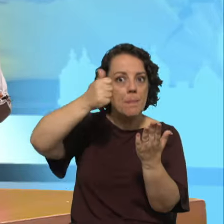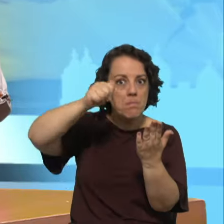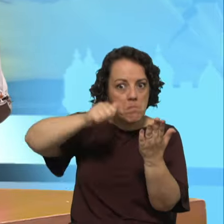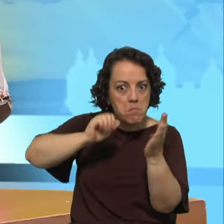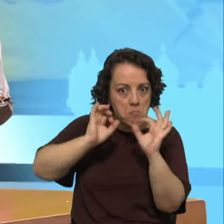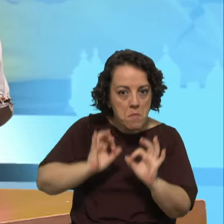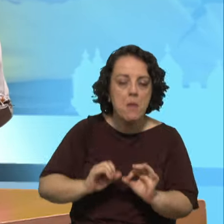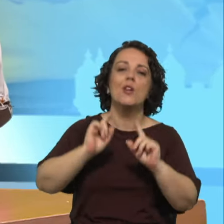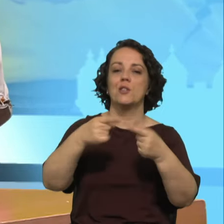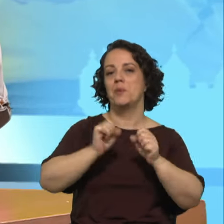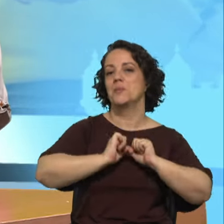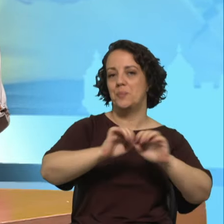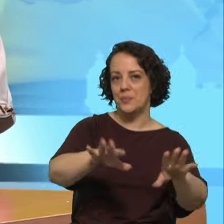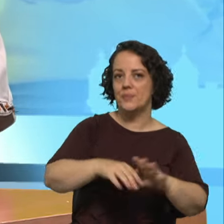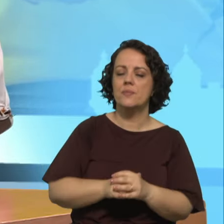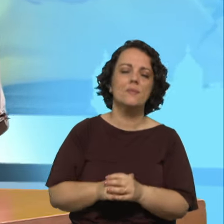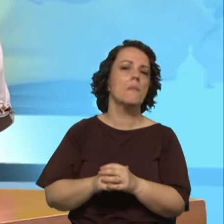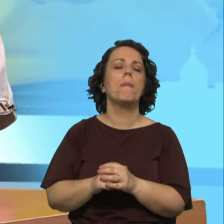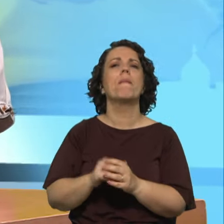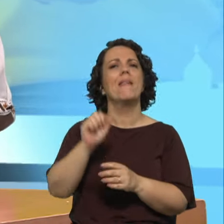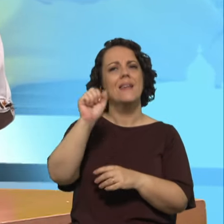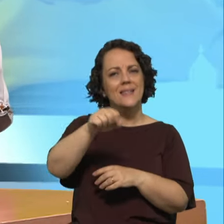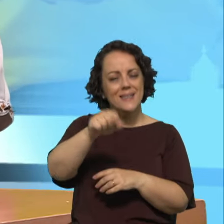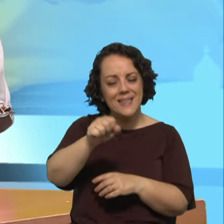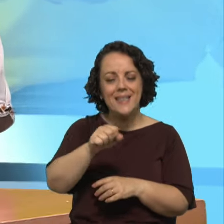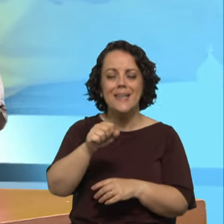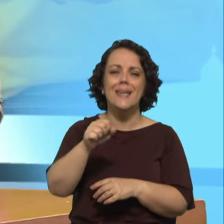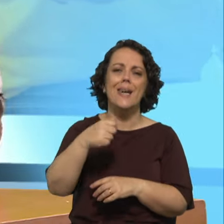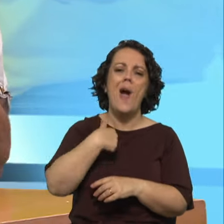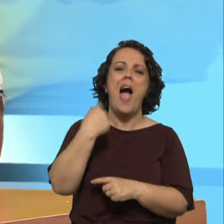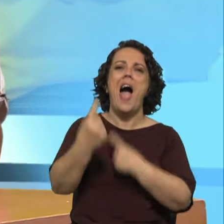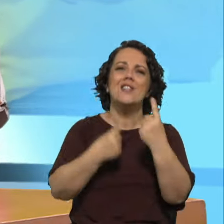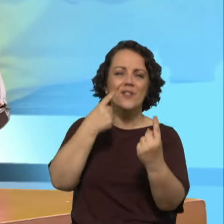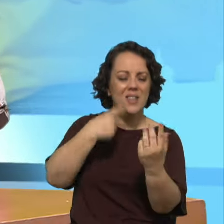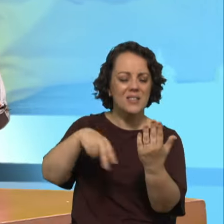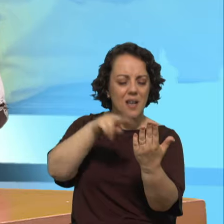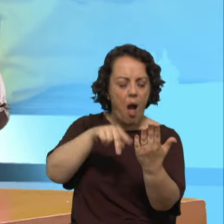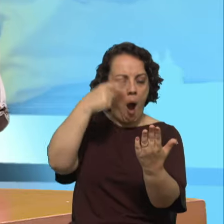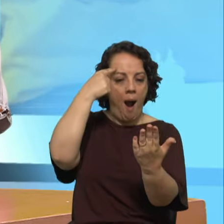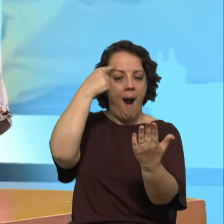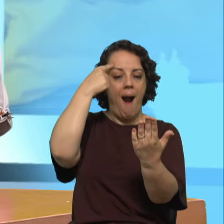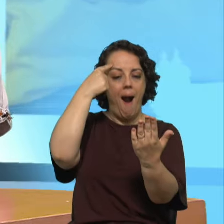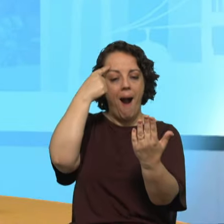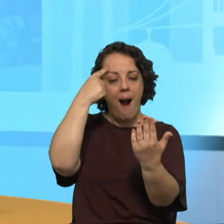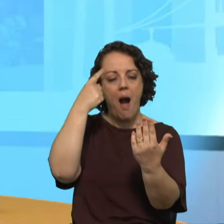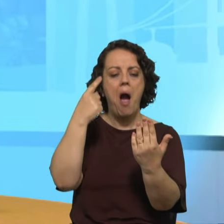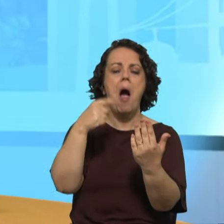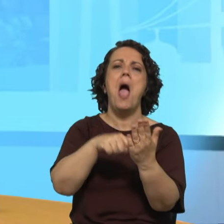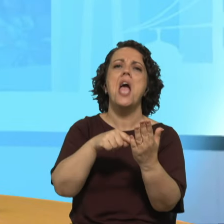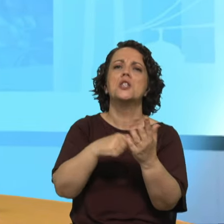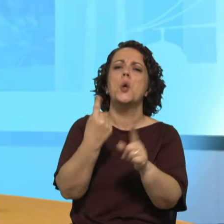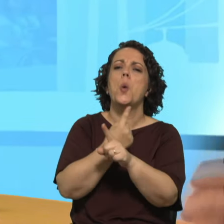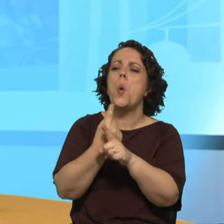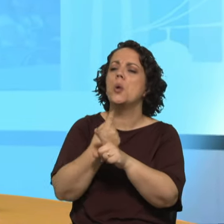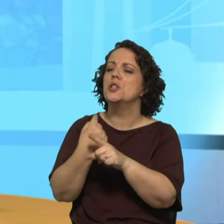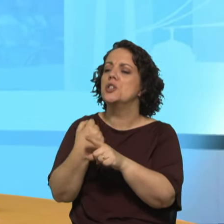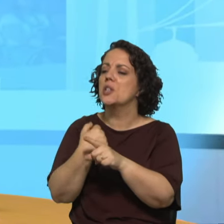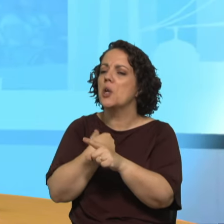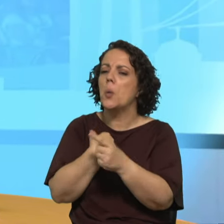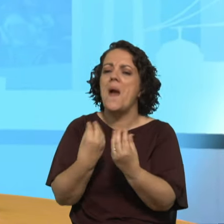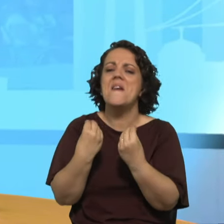e e sobretudo eu próprio às vezes me Fascino com aquilo que lá está não com aquilo que eu fiz o que eu faço é é pouco interessante mas com aquilo que eu vejo